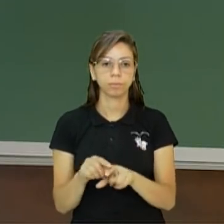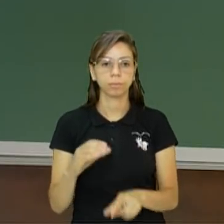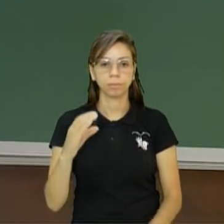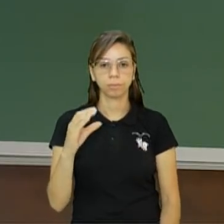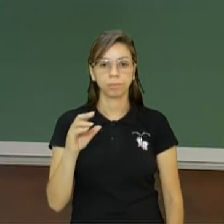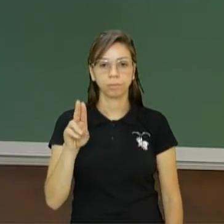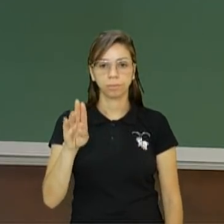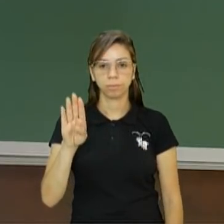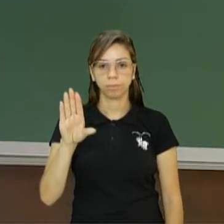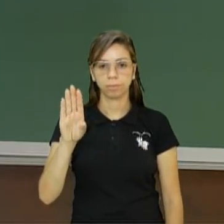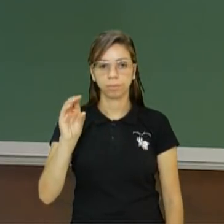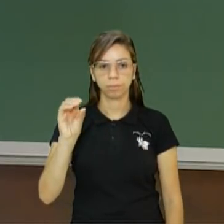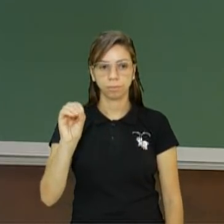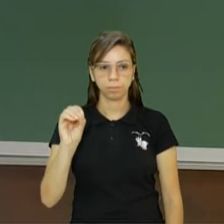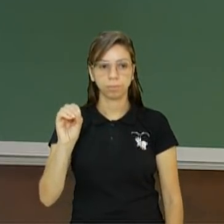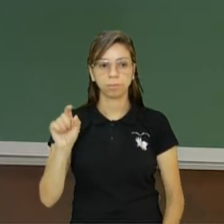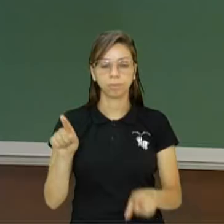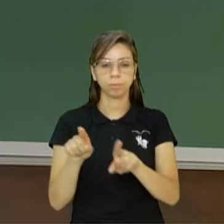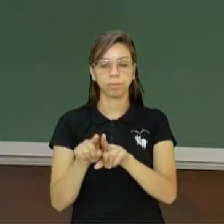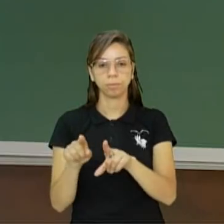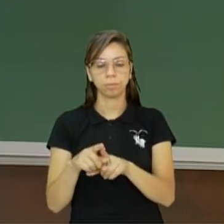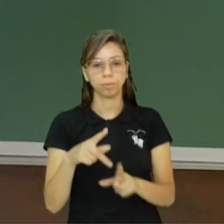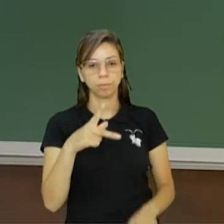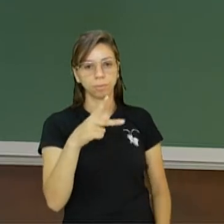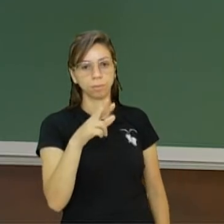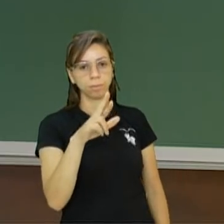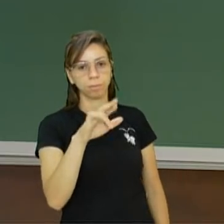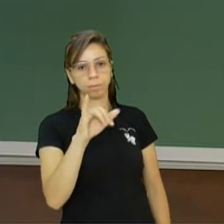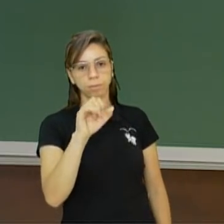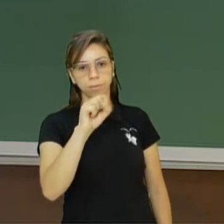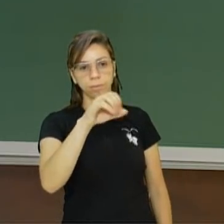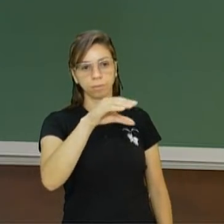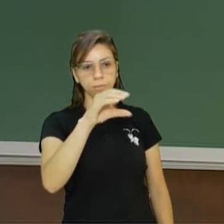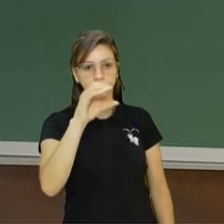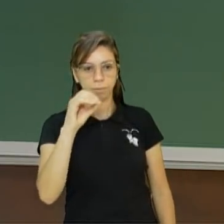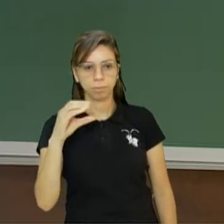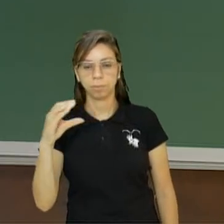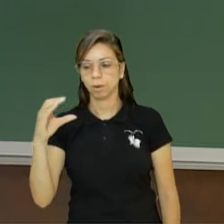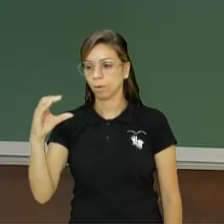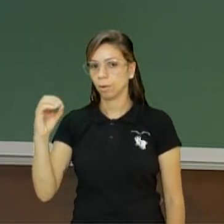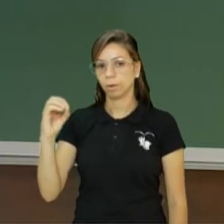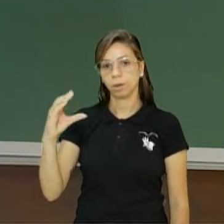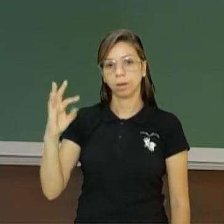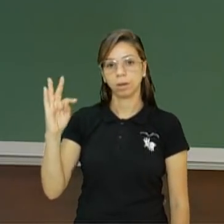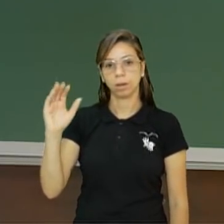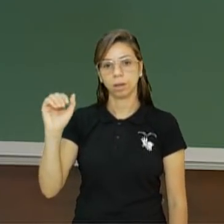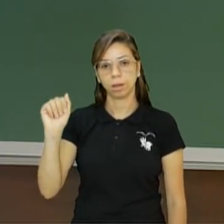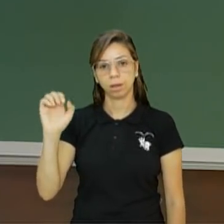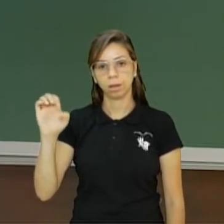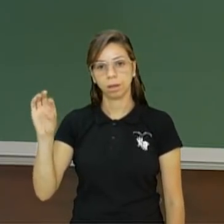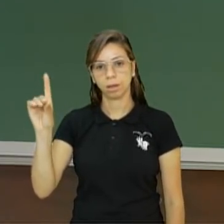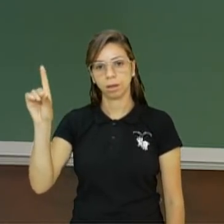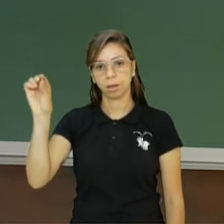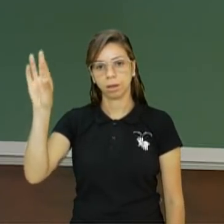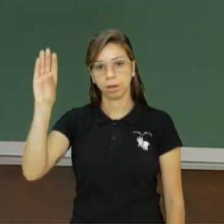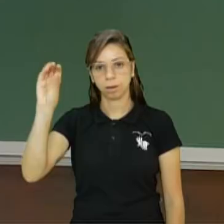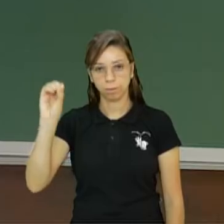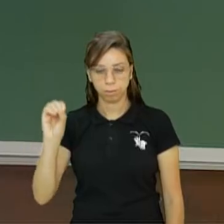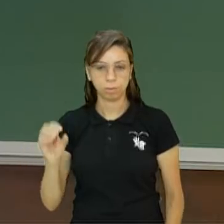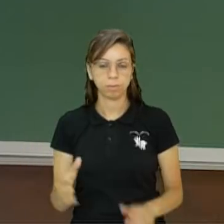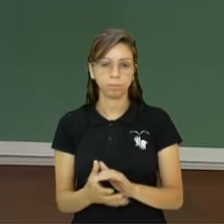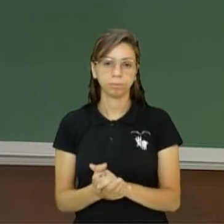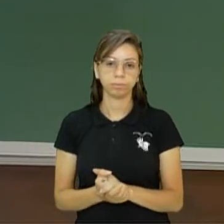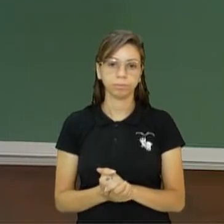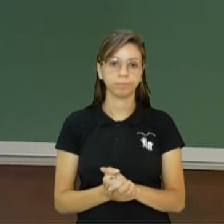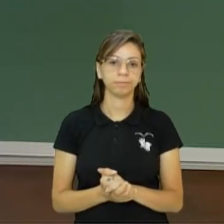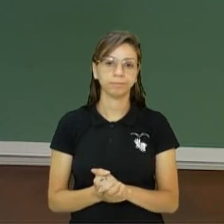o prisma de base pentagonal e o octaedro, que foi o nosso último poliedro construído na aula passada.